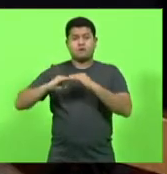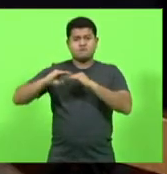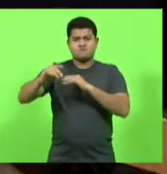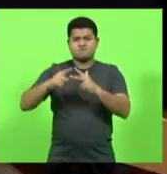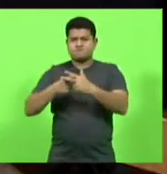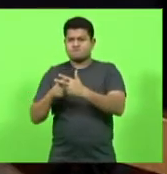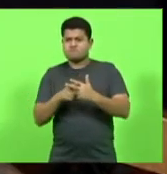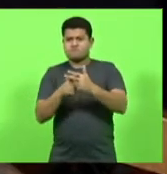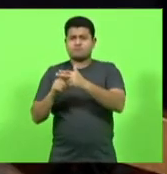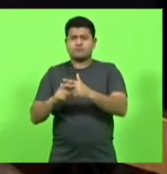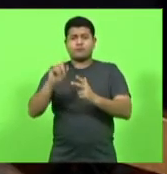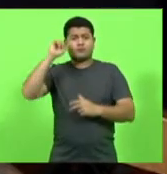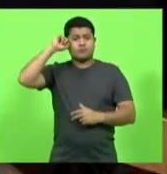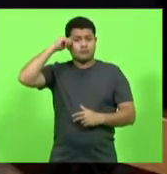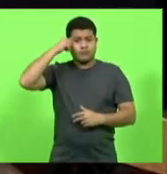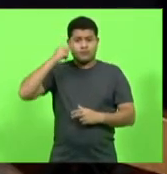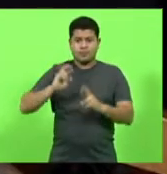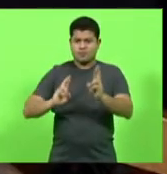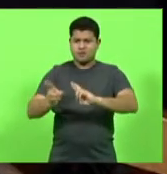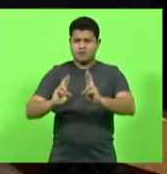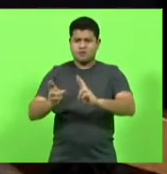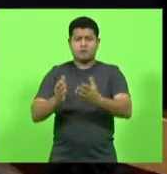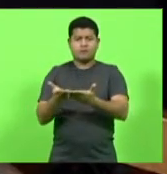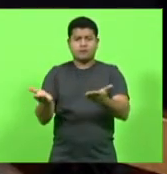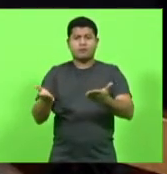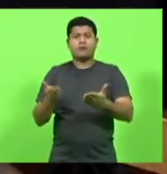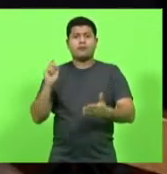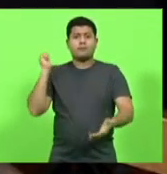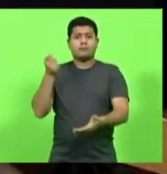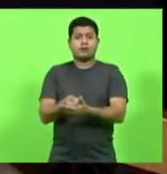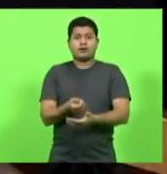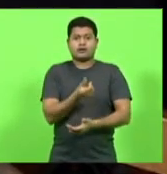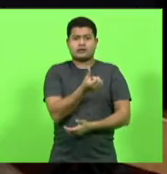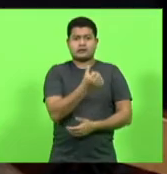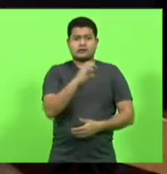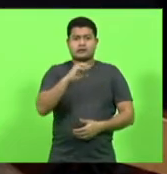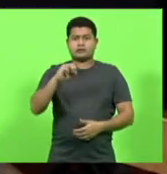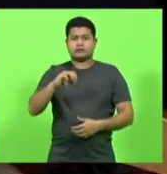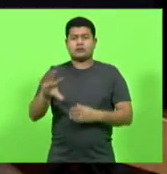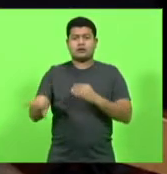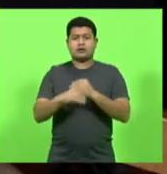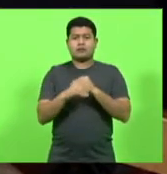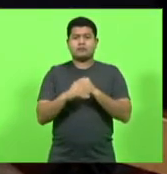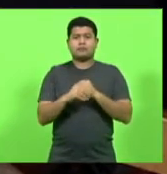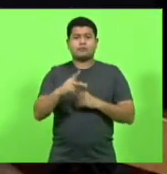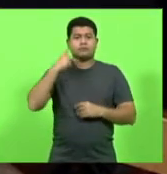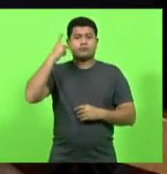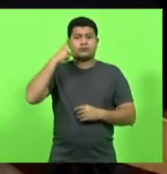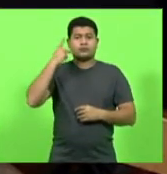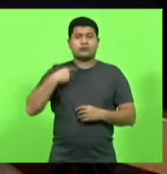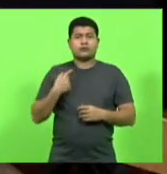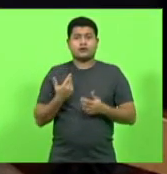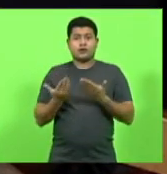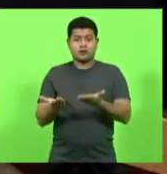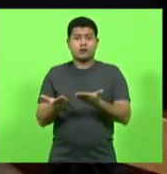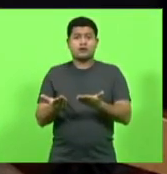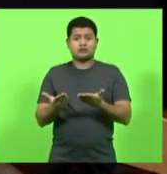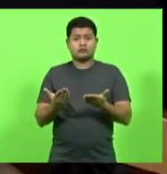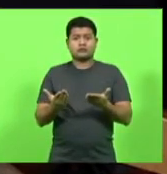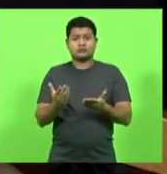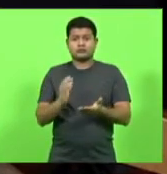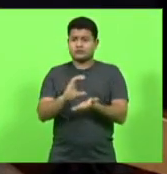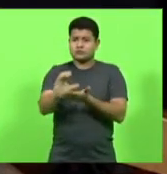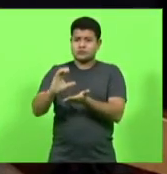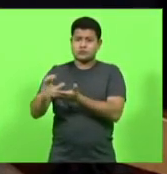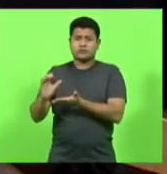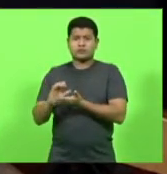rodovias, pagando mais de 600 milhões nesses anos em emendas parlamentares de recursos que estão indo para os municípios.